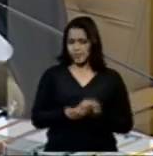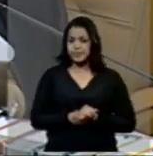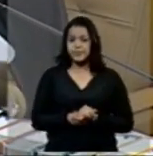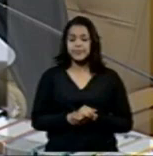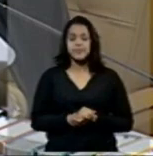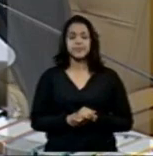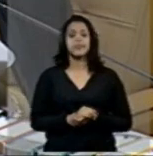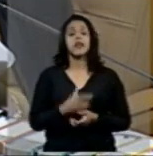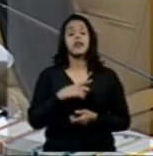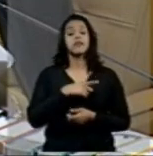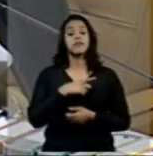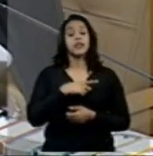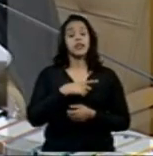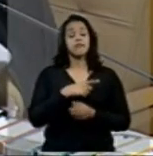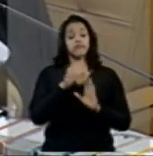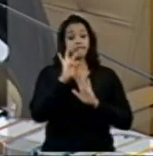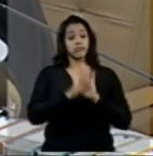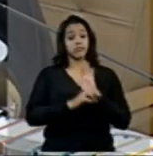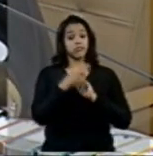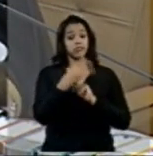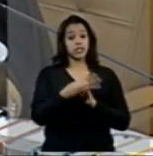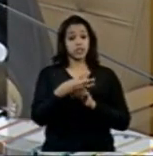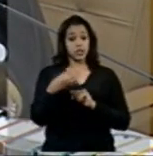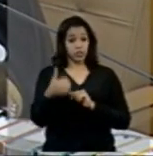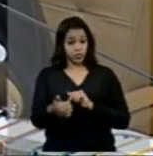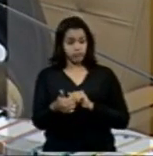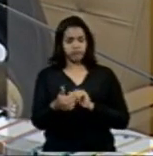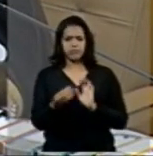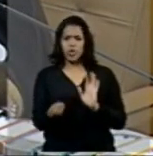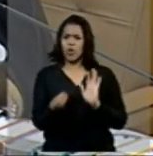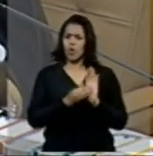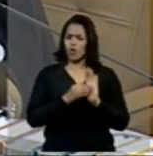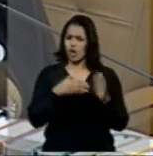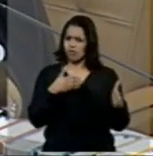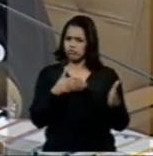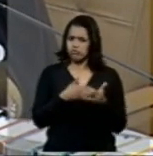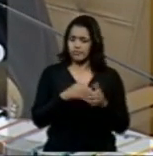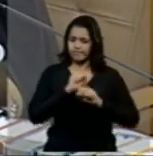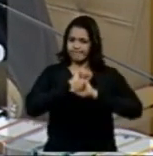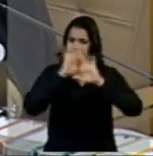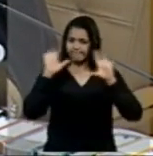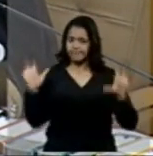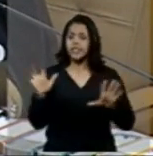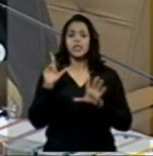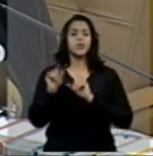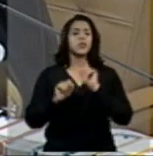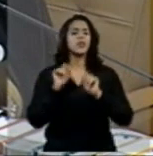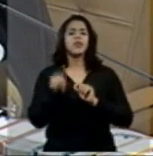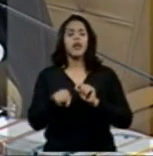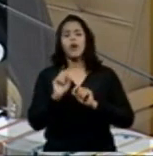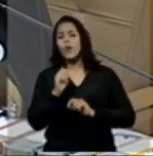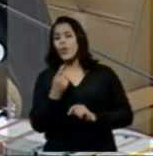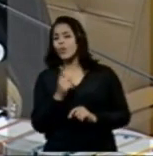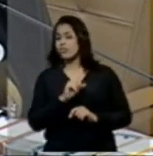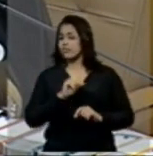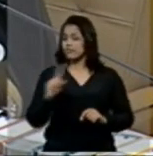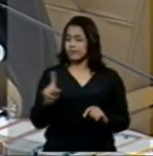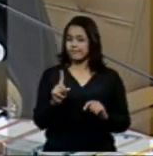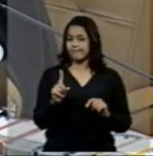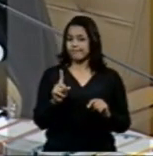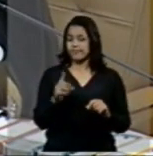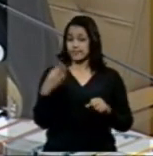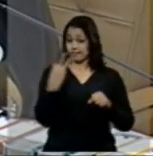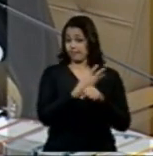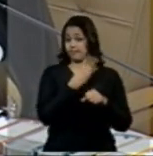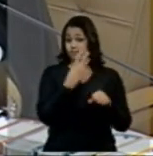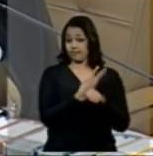disciplina da súmula 331, não apenas se estabeleceram limites claros para o que seria ou não uma terceirização